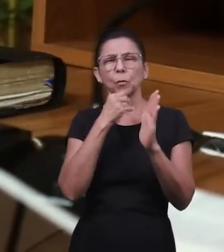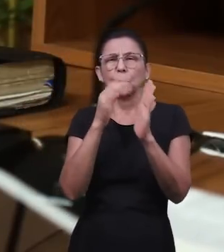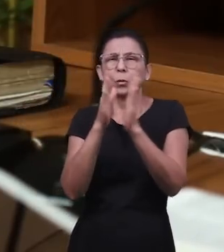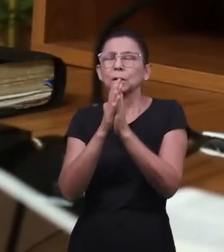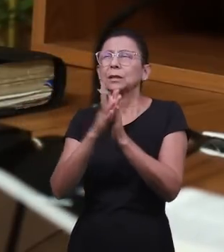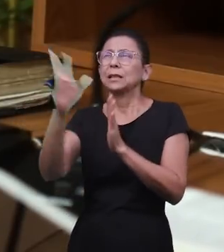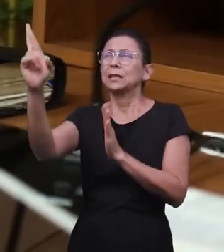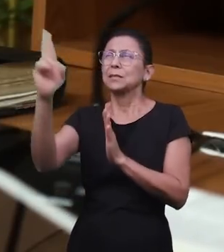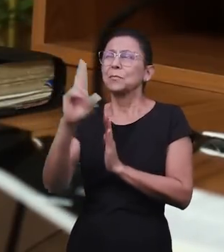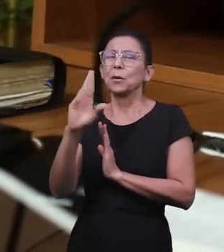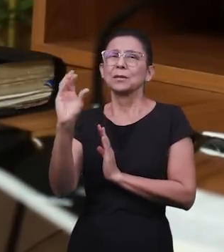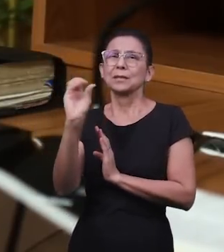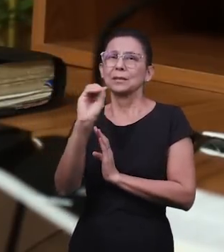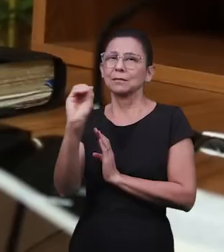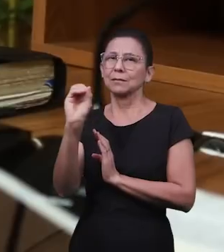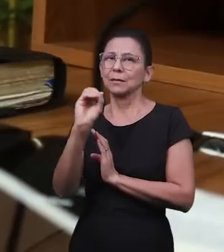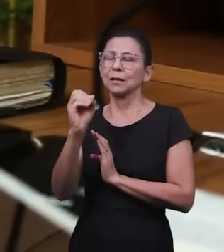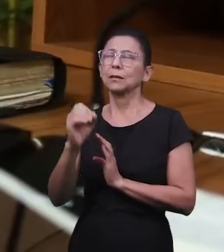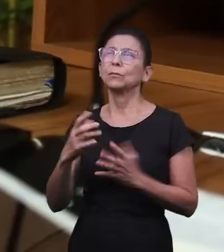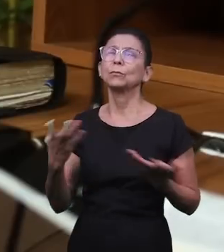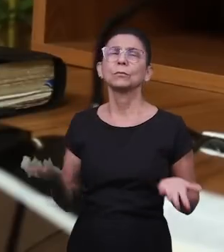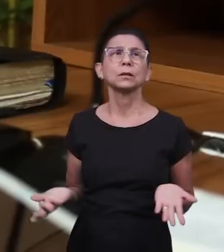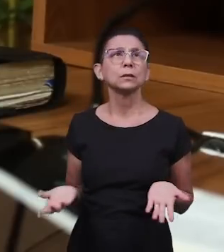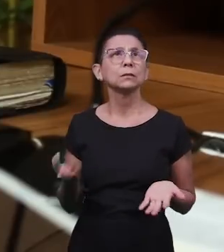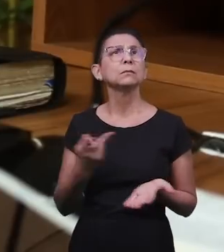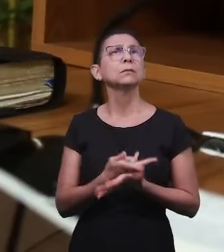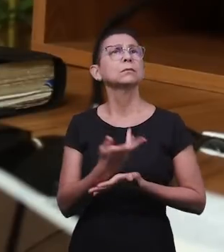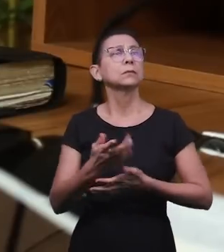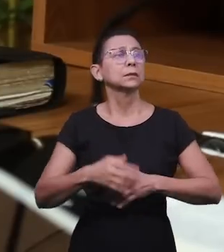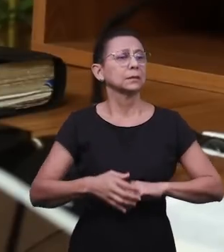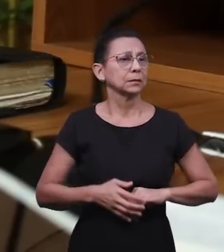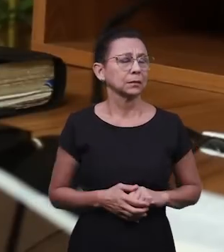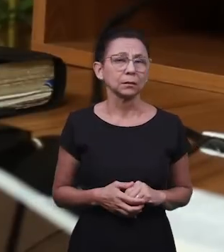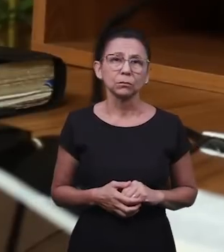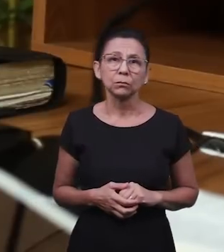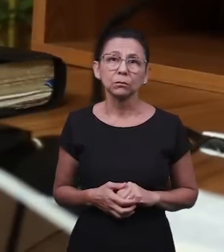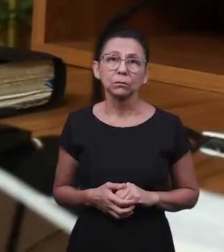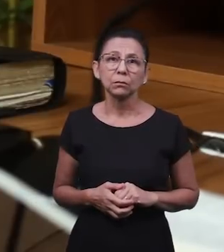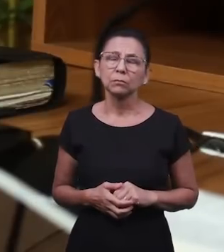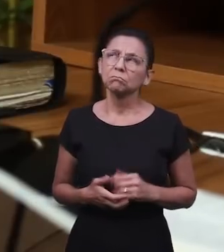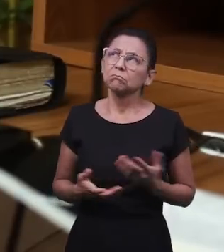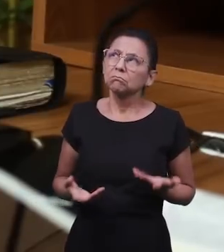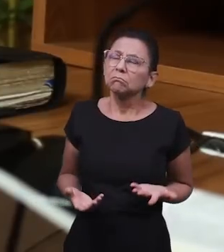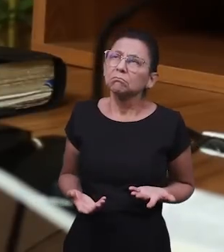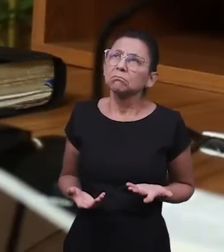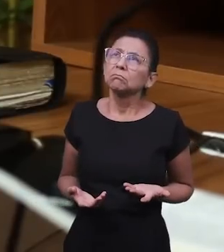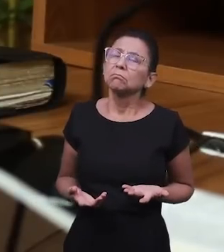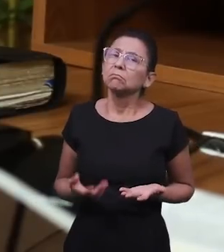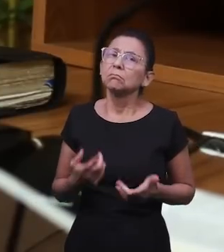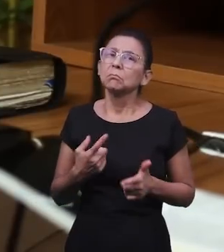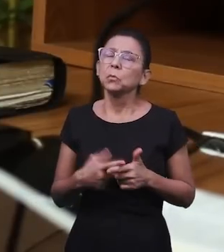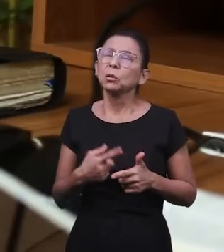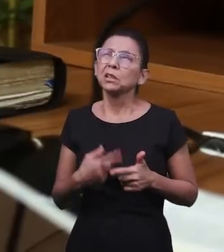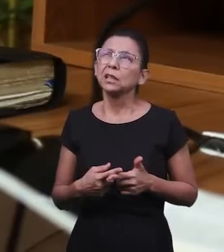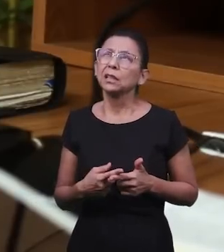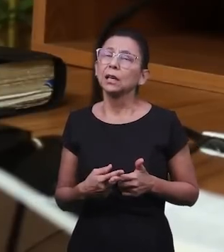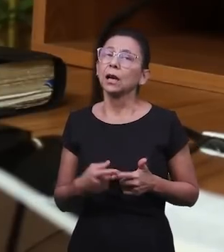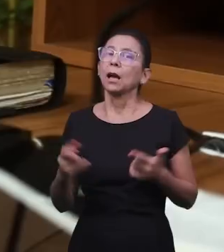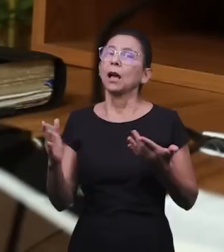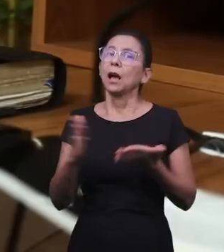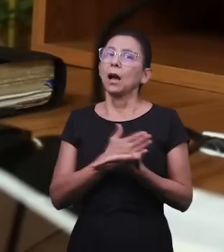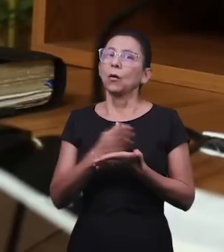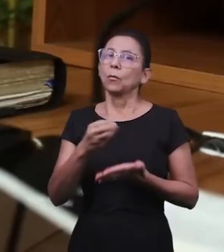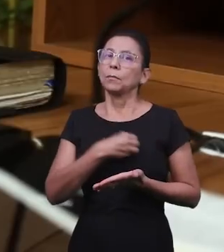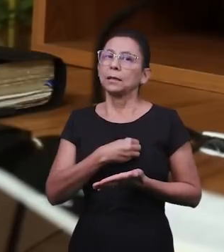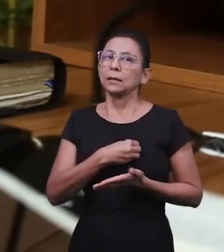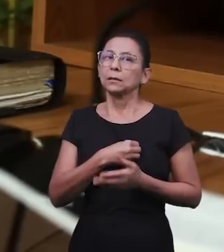e não tem resposta, não sabe por quê, mas tem que saber o que está acontecendo. Por que você alguma coisa que você deixou para trás, você confessar. Às